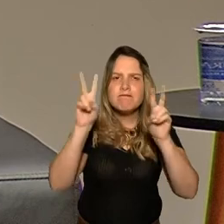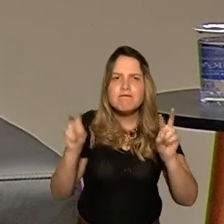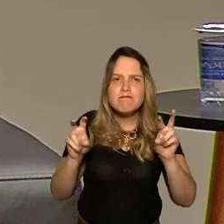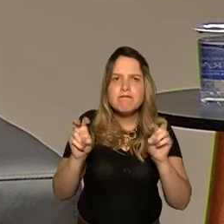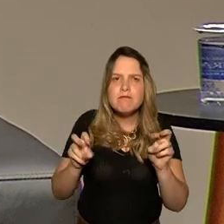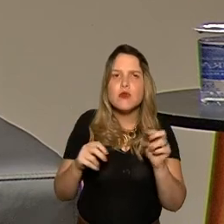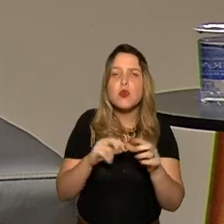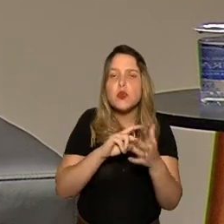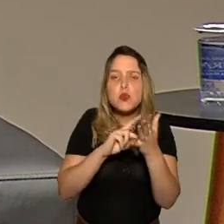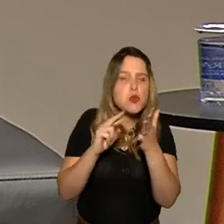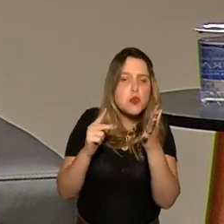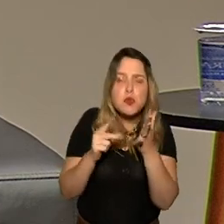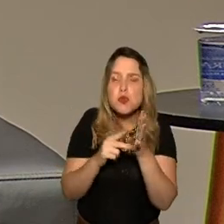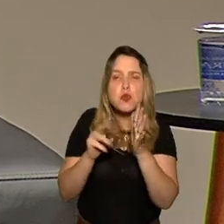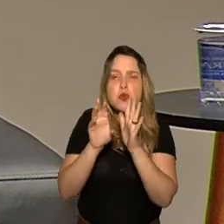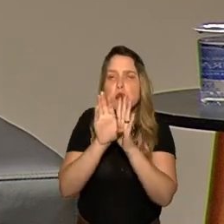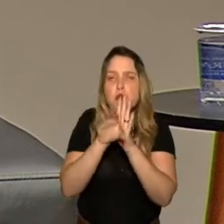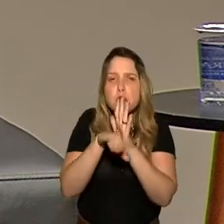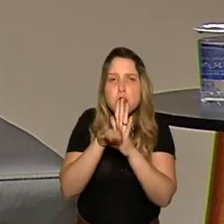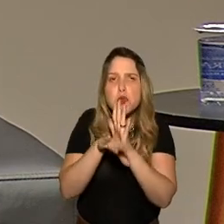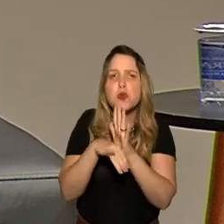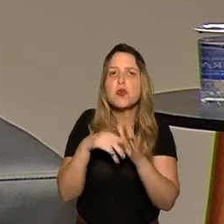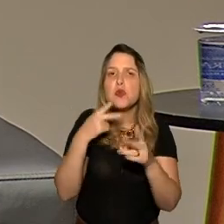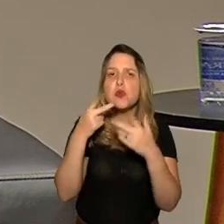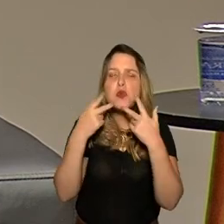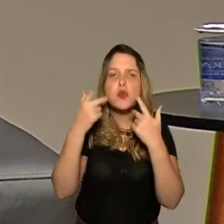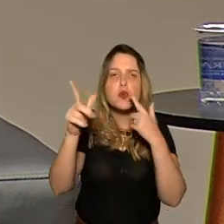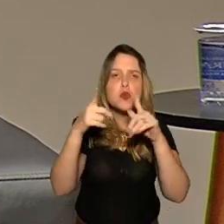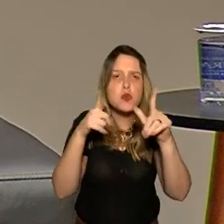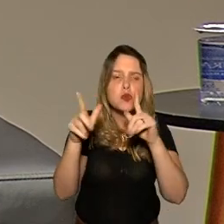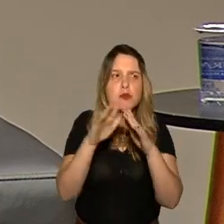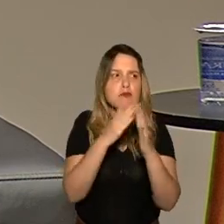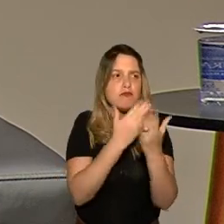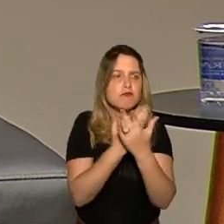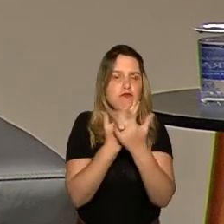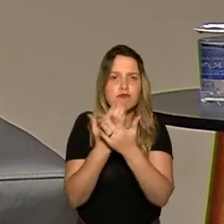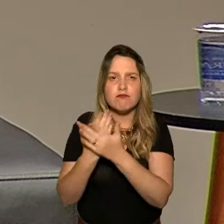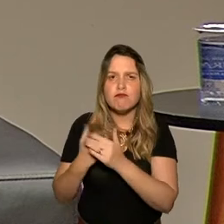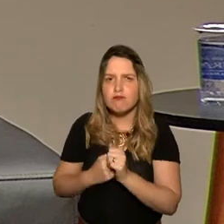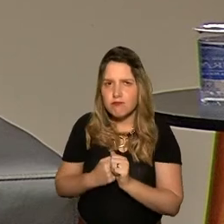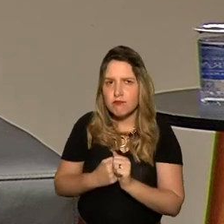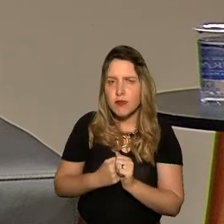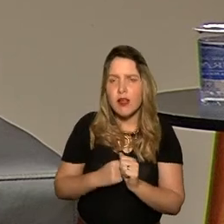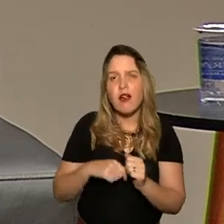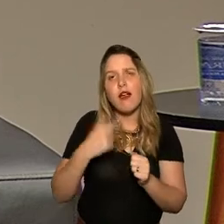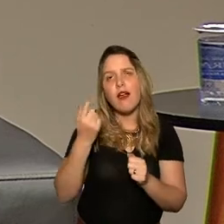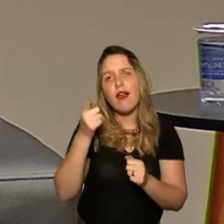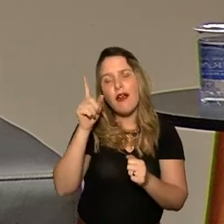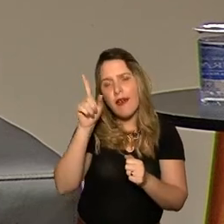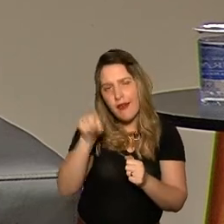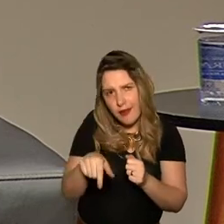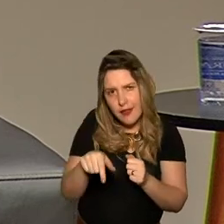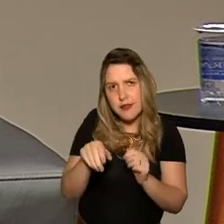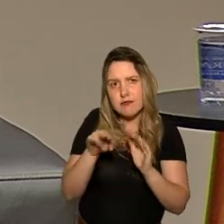políticas que buscam produzir Reparações históricas né e um exemplo que me ocorre com